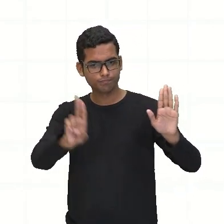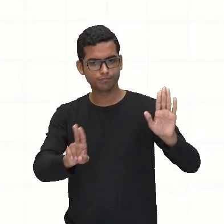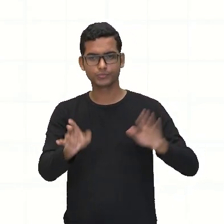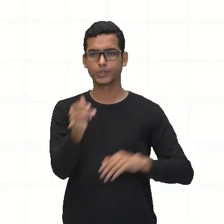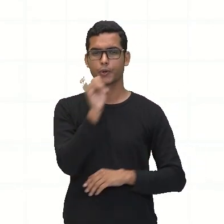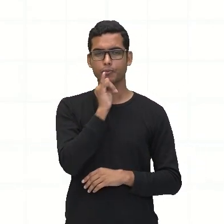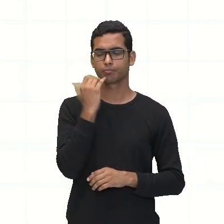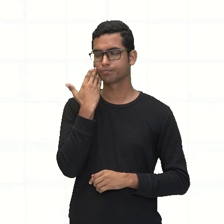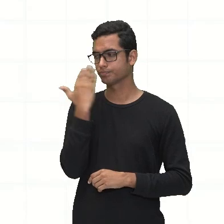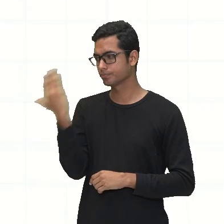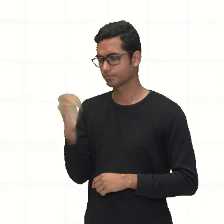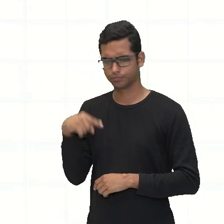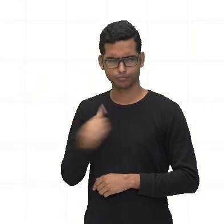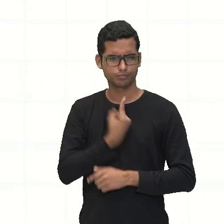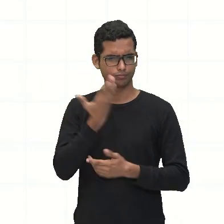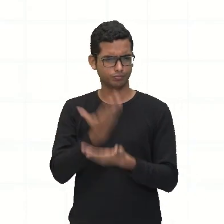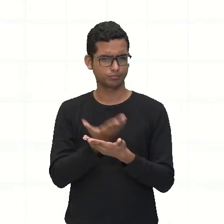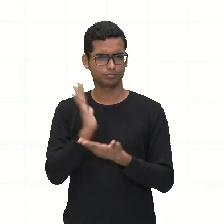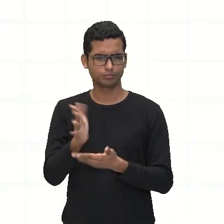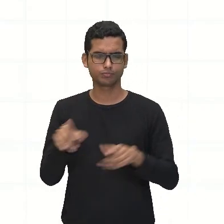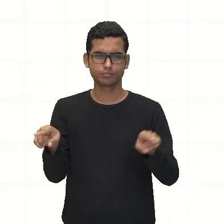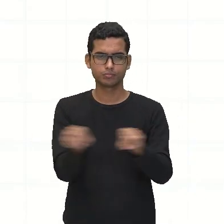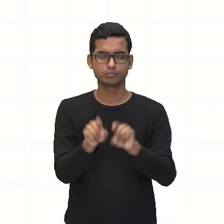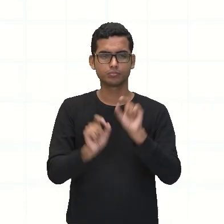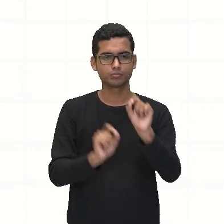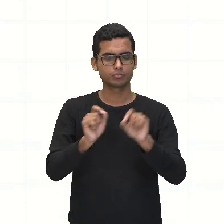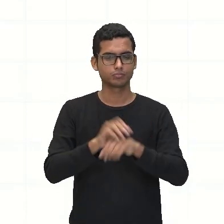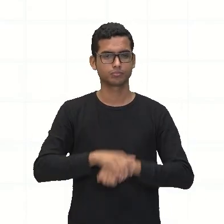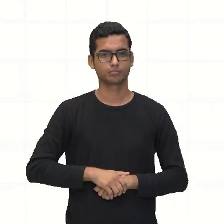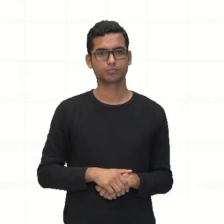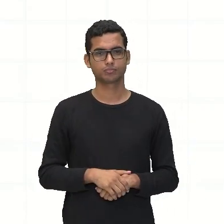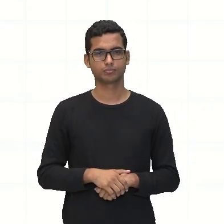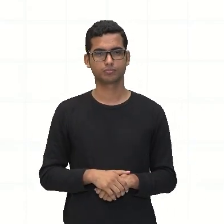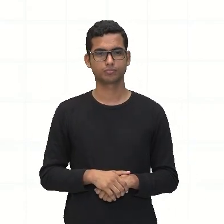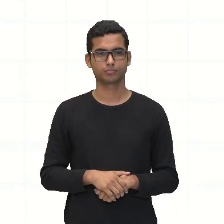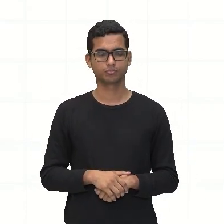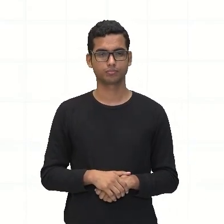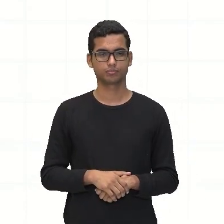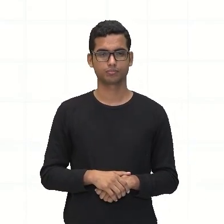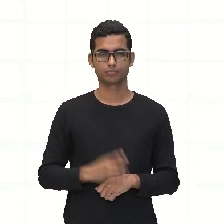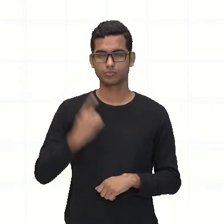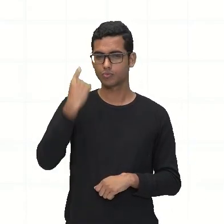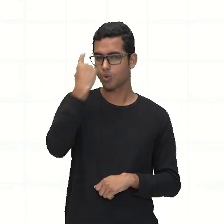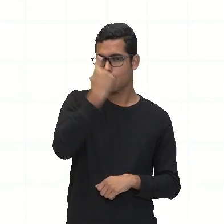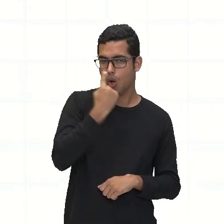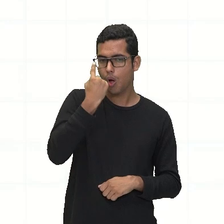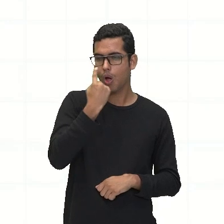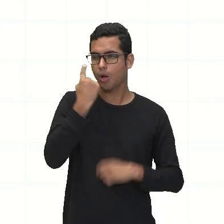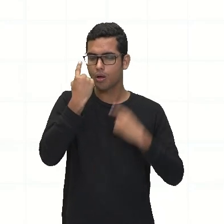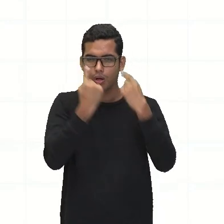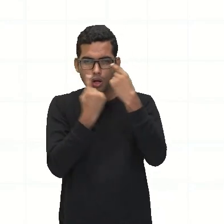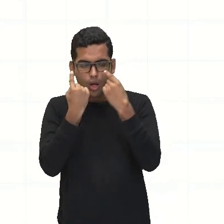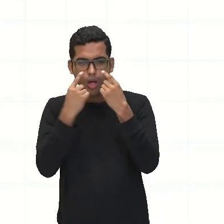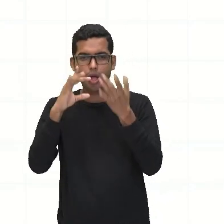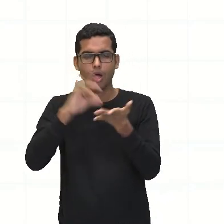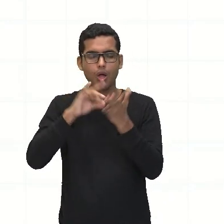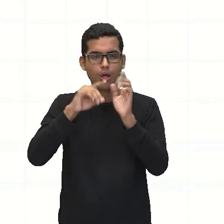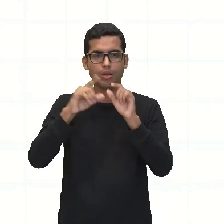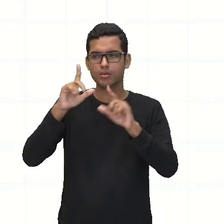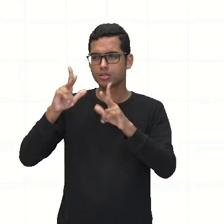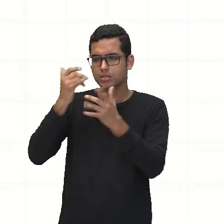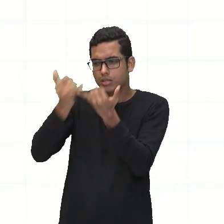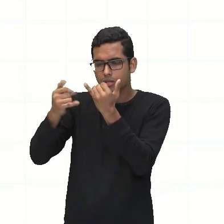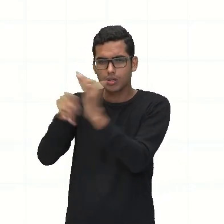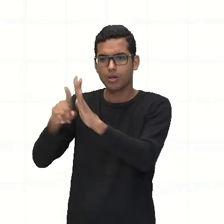disso, além do que nós já vimos, poemas são pássaros, né? Nós temos aqui, seus olhos são estrelas brilhantes. Veja,